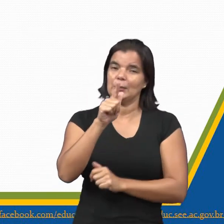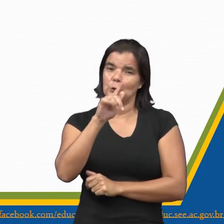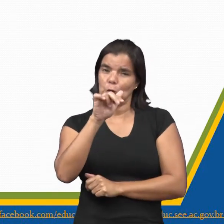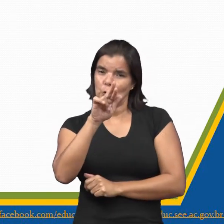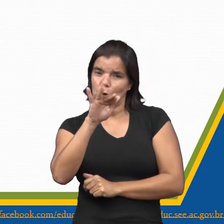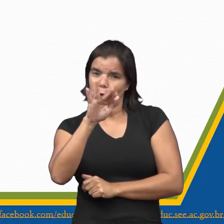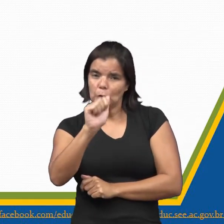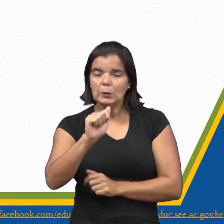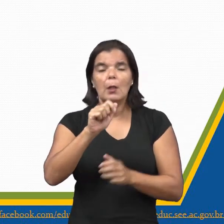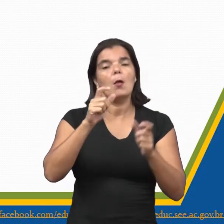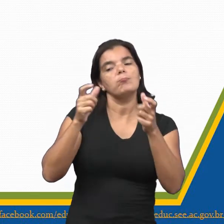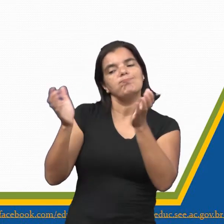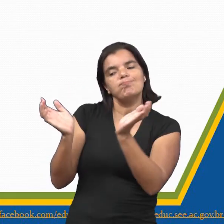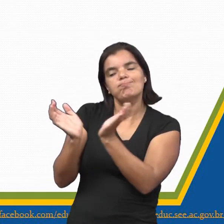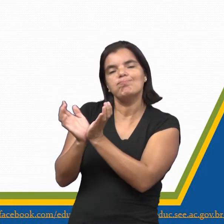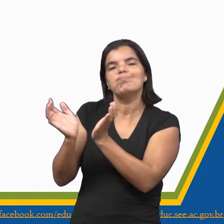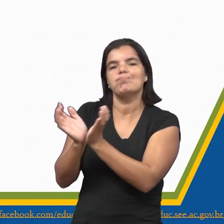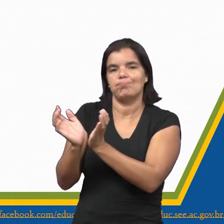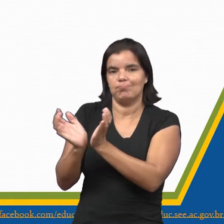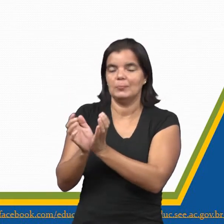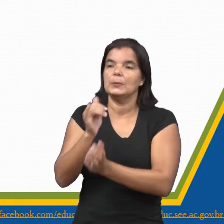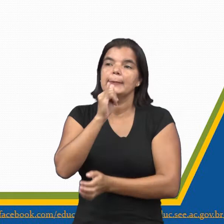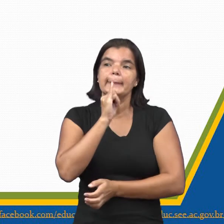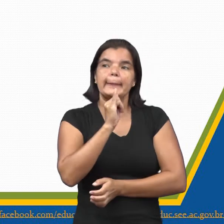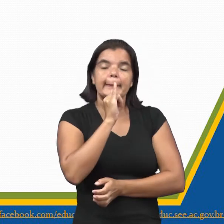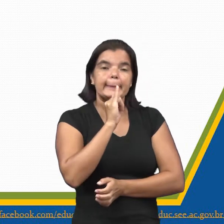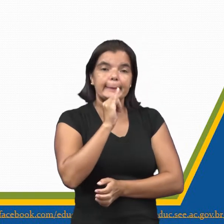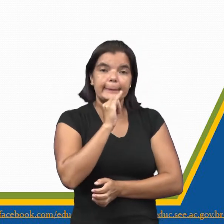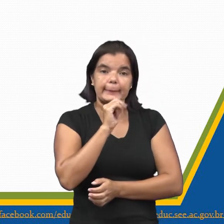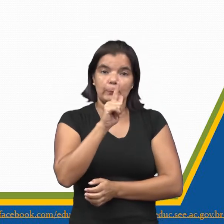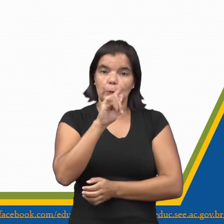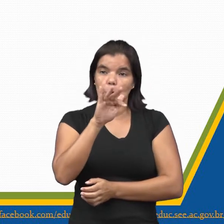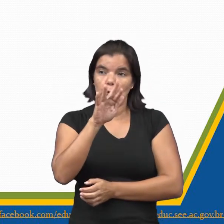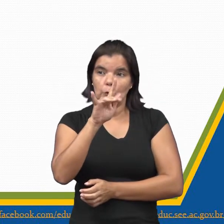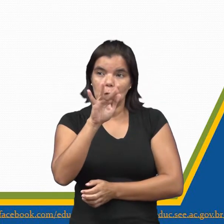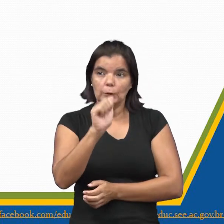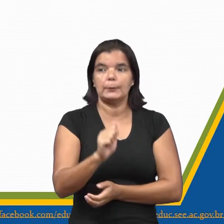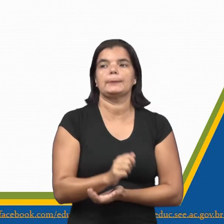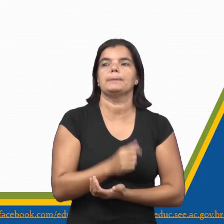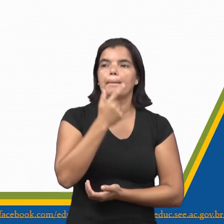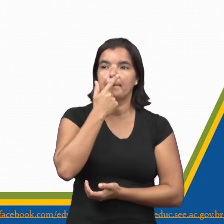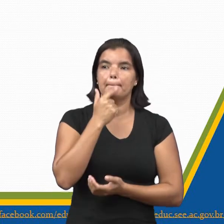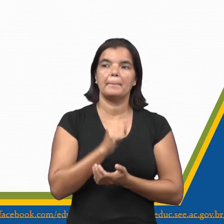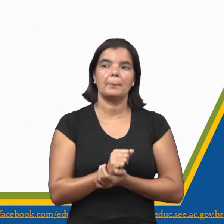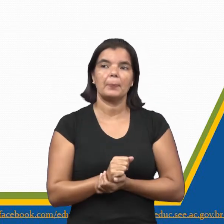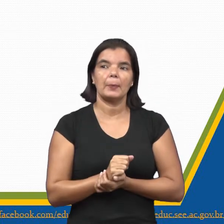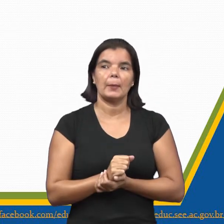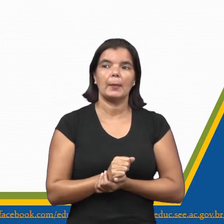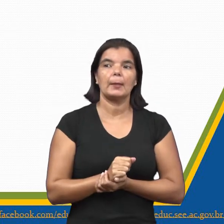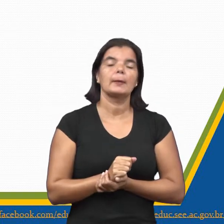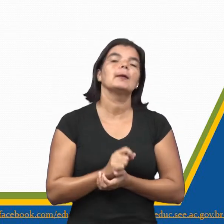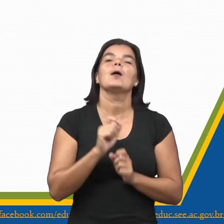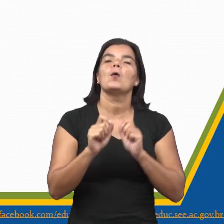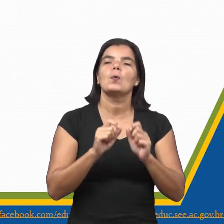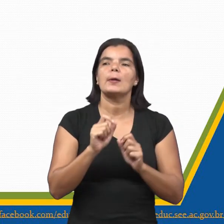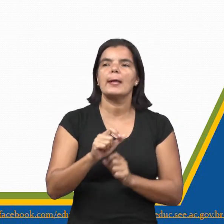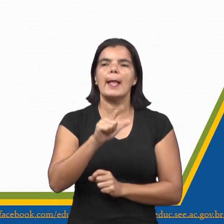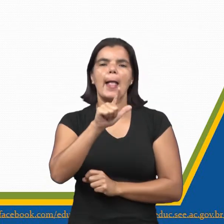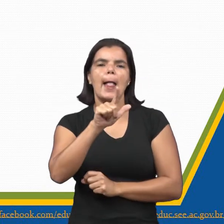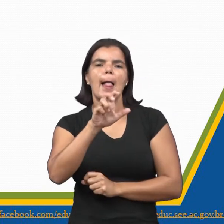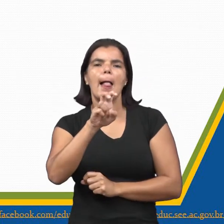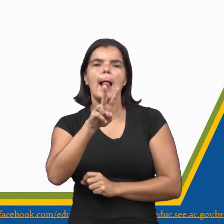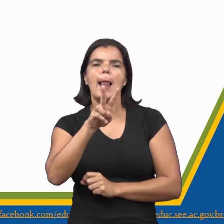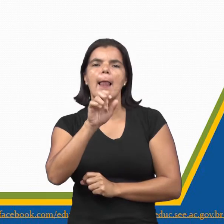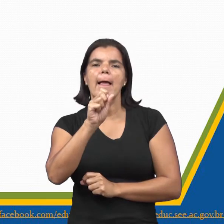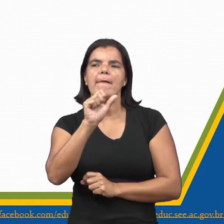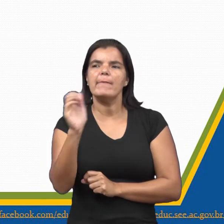por determinado grupo social. Exemplo de gíria, olha só. O nome da gíria é levar o cano. Significa